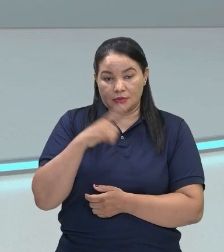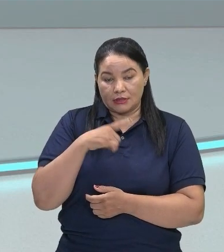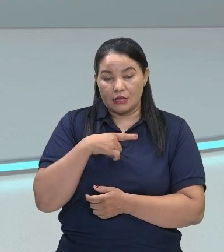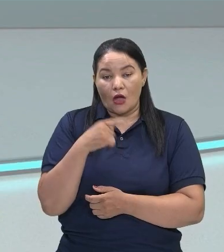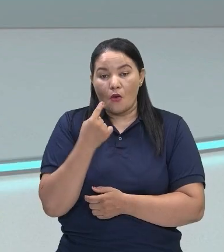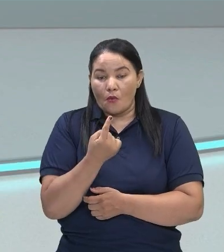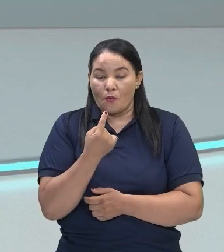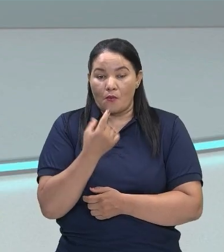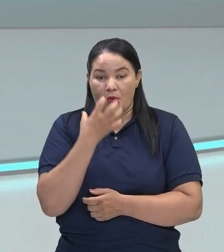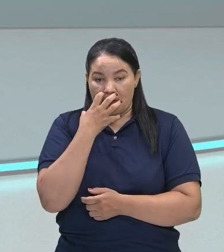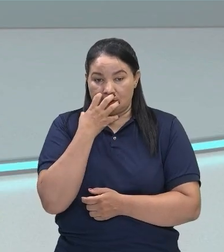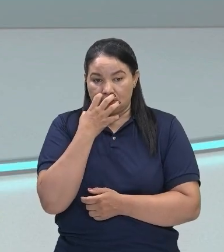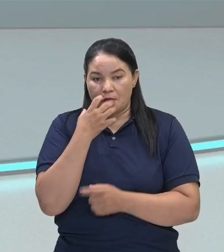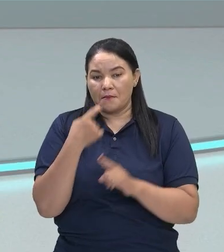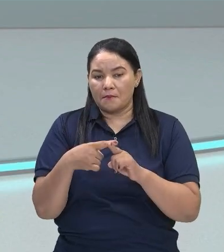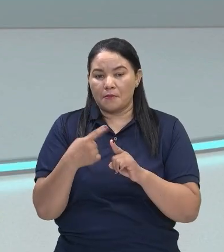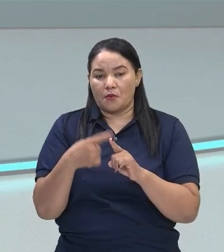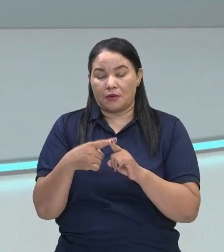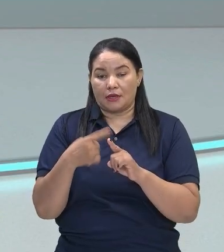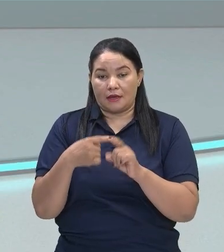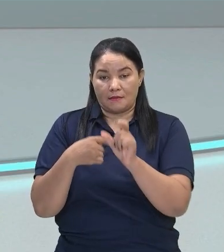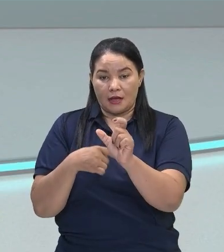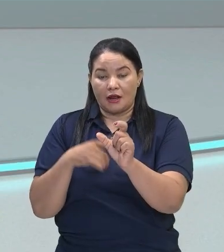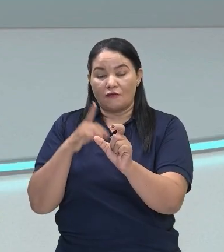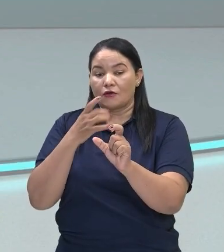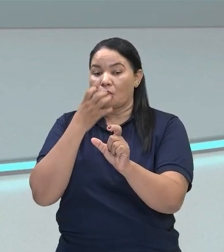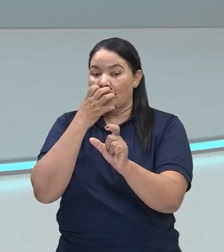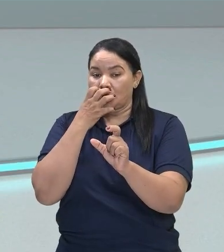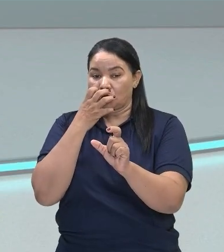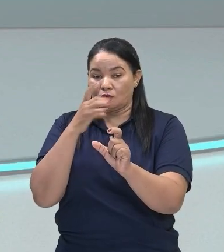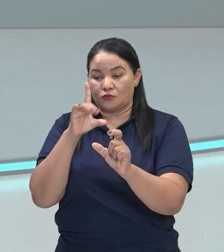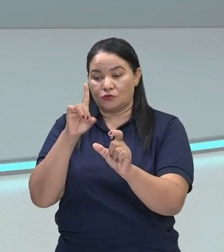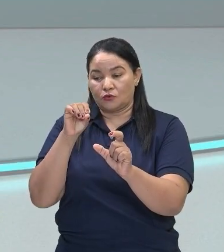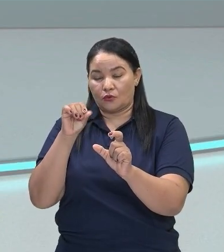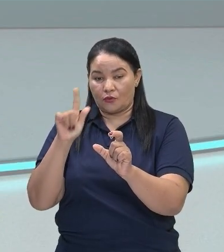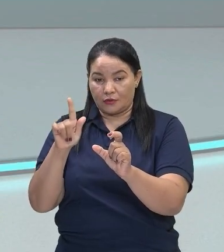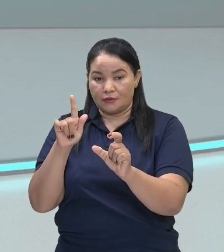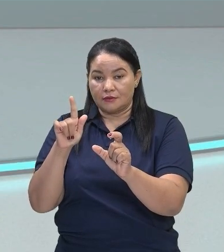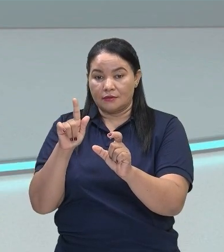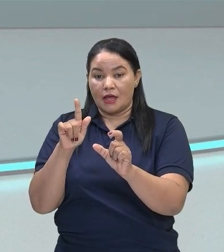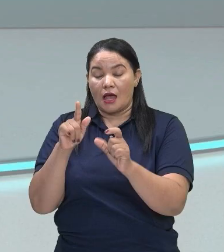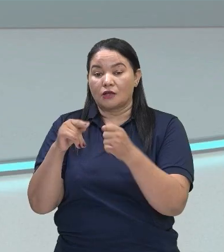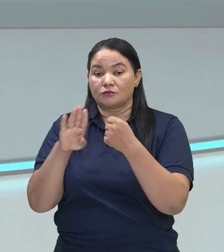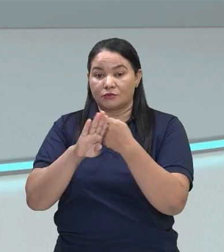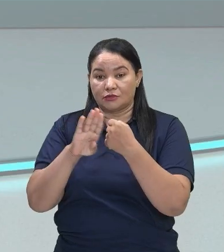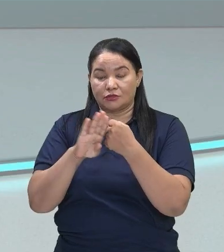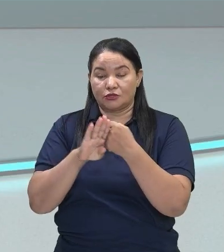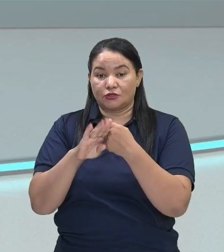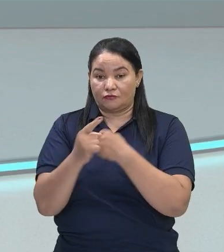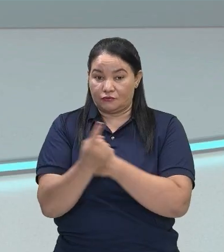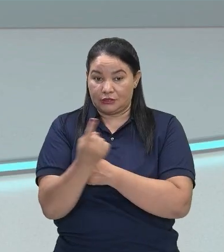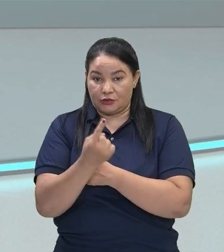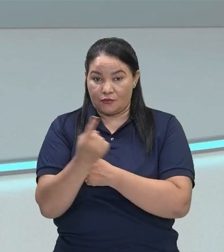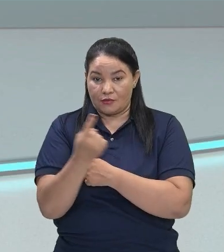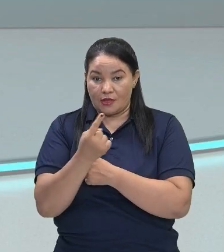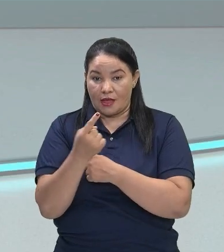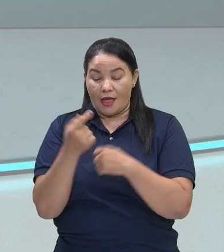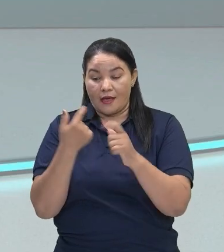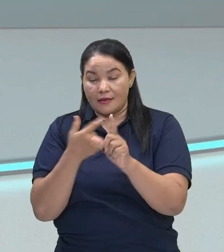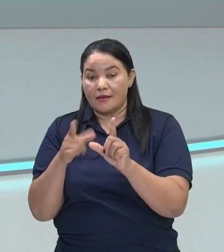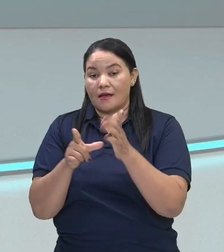que eu tenho o a ali antes de dog? Porque dog é um substantivo e está no singular, tá certo? E ele